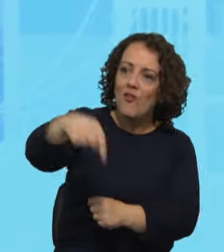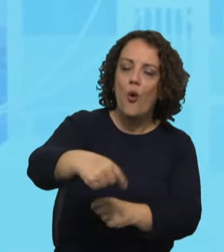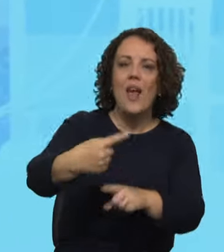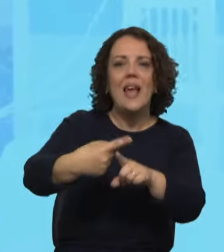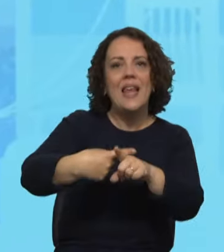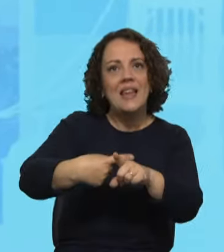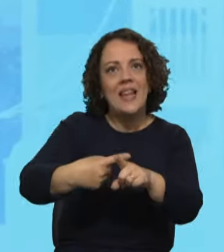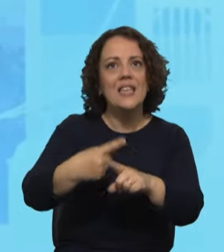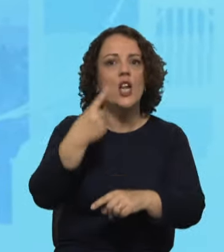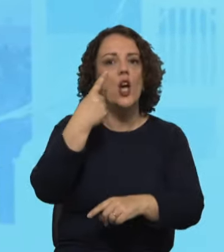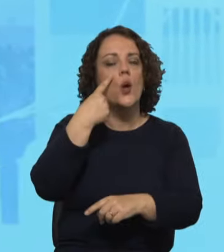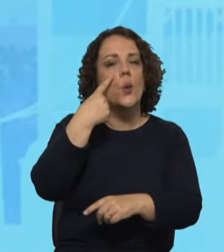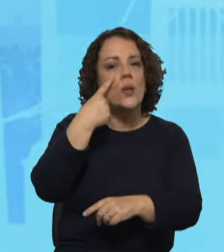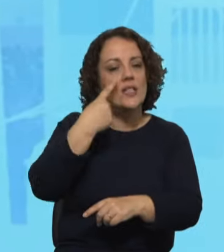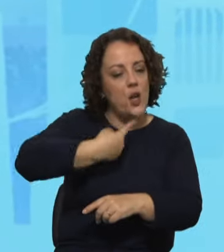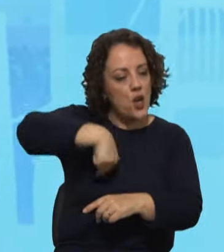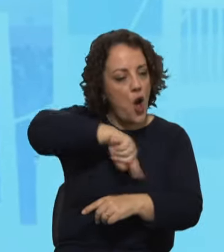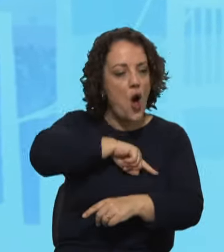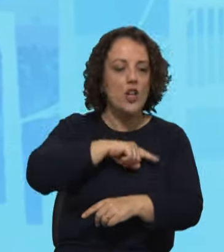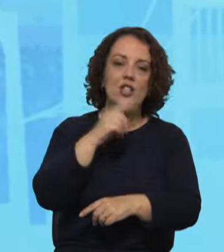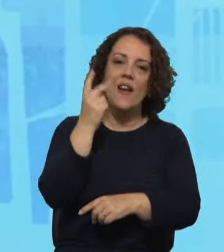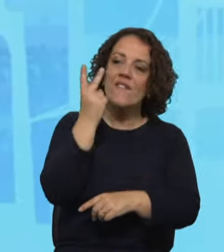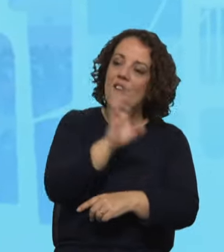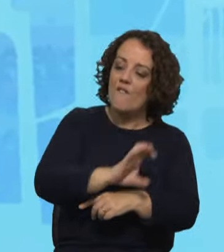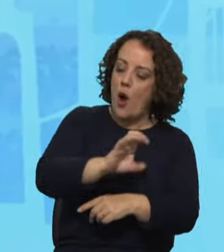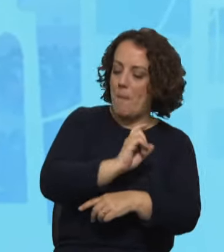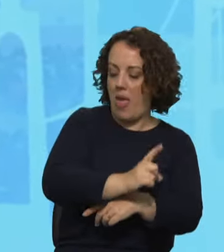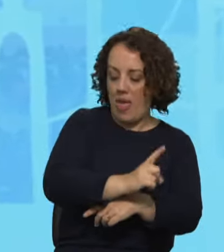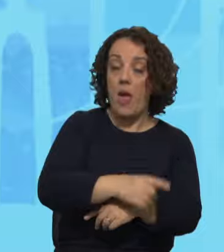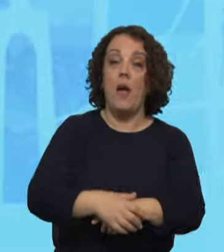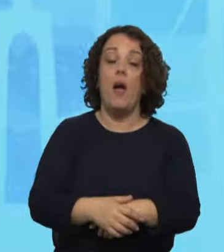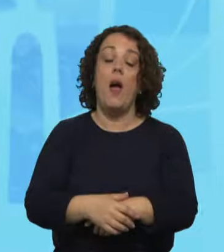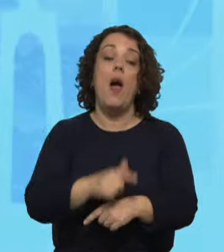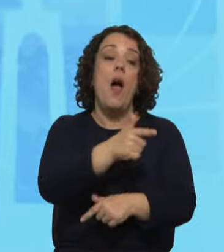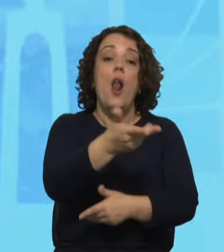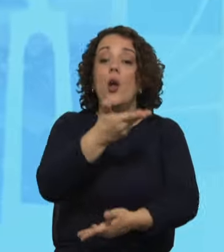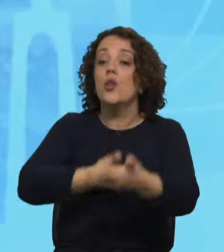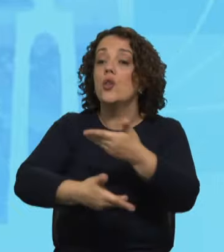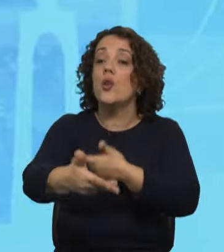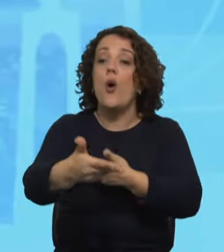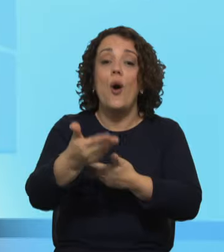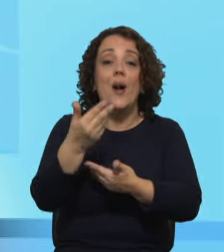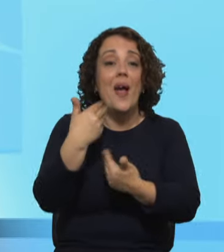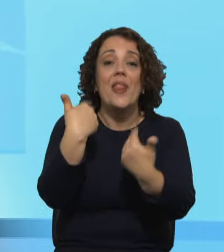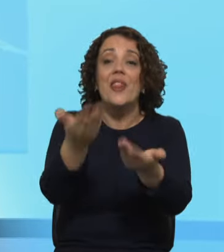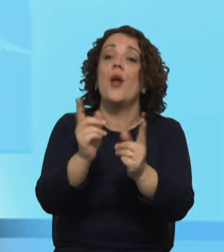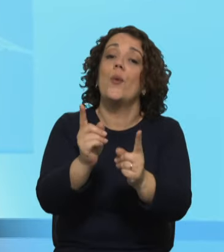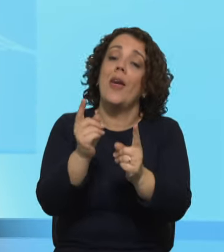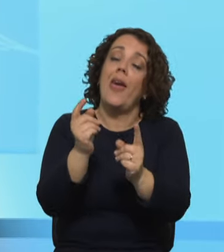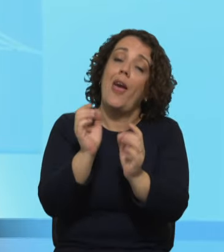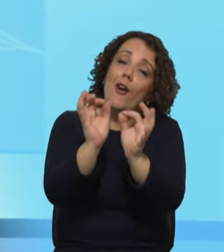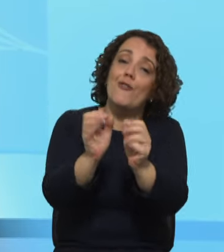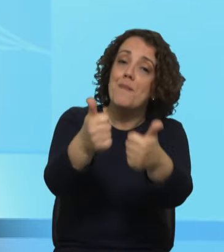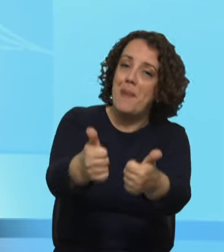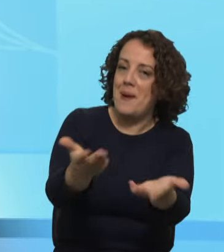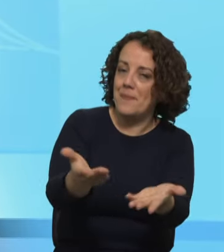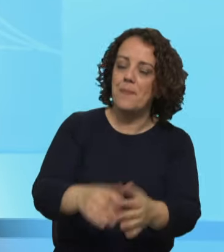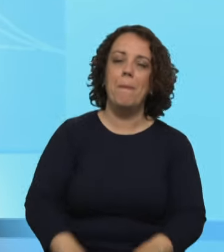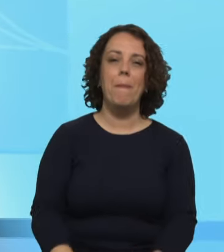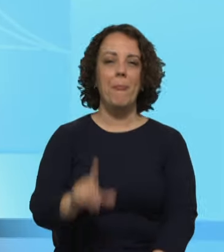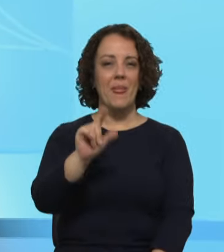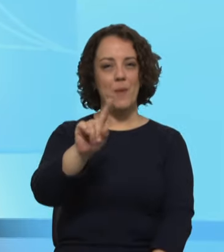conhecer a forma como como viviam portanto a única coisa que podiam dar em troca era acolher bem e outro Episódio Joana por exemplo